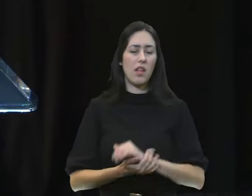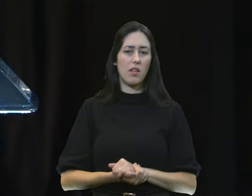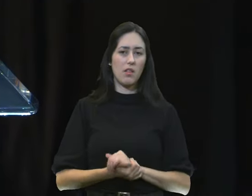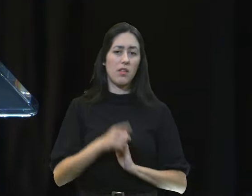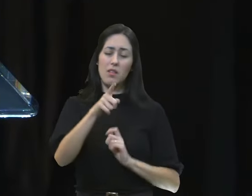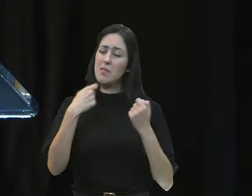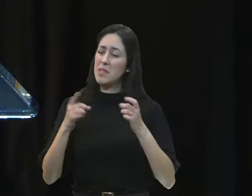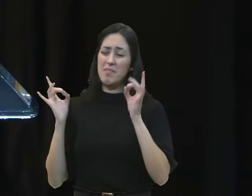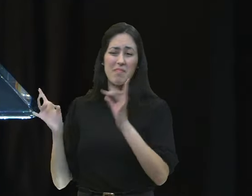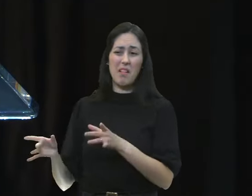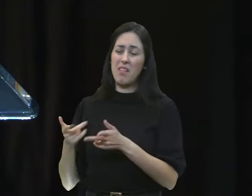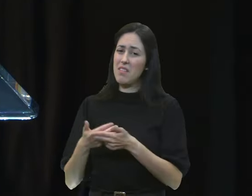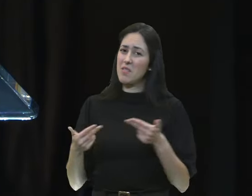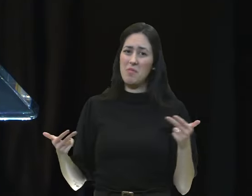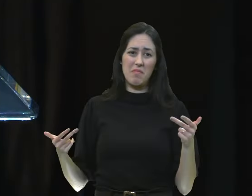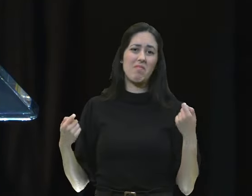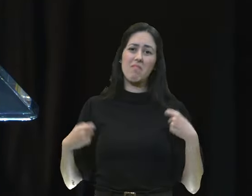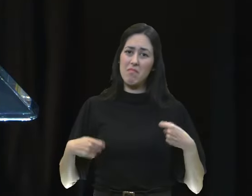lançar fora.